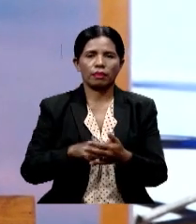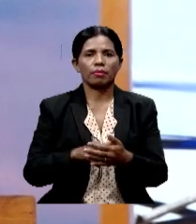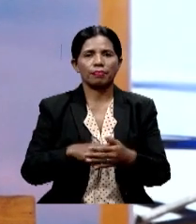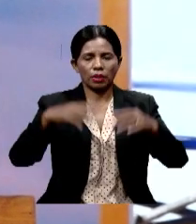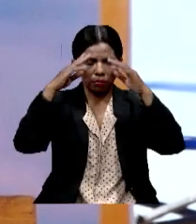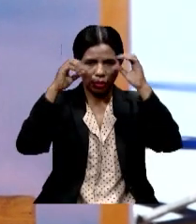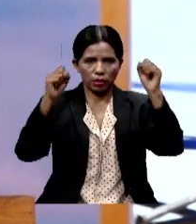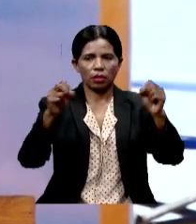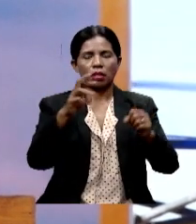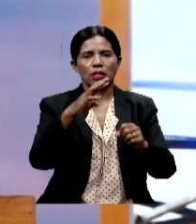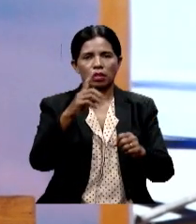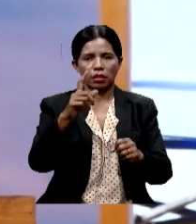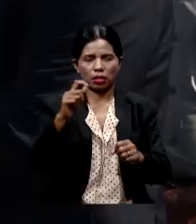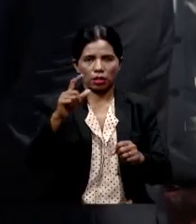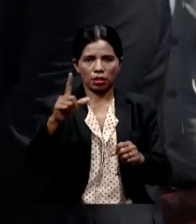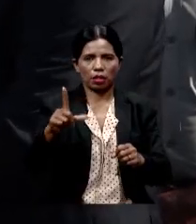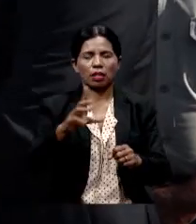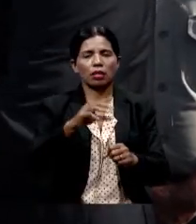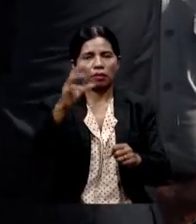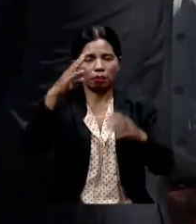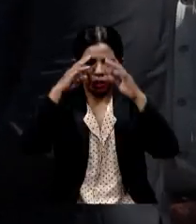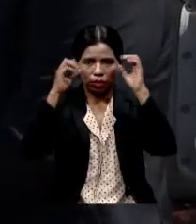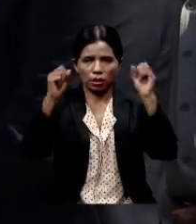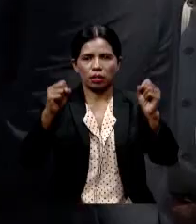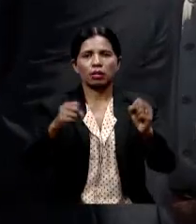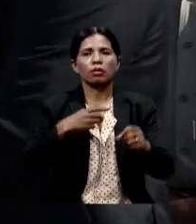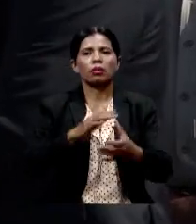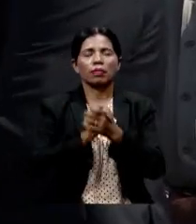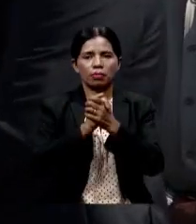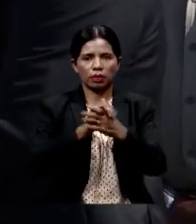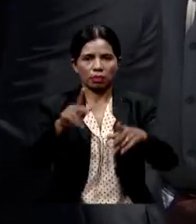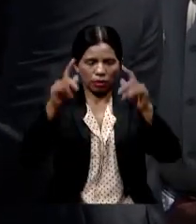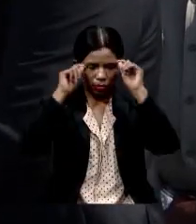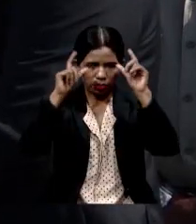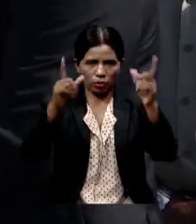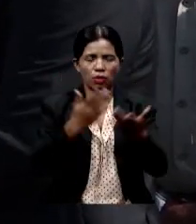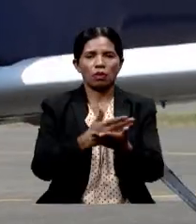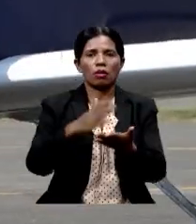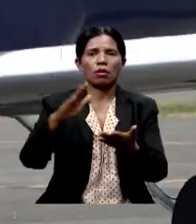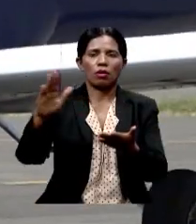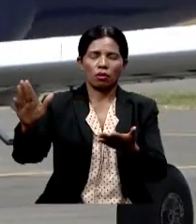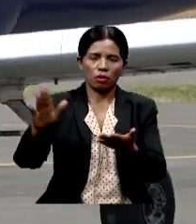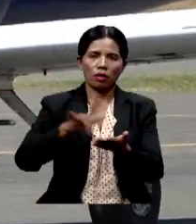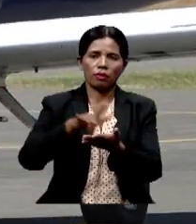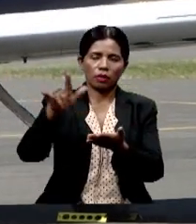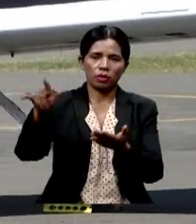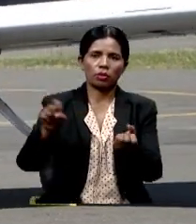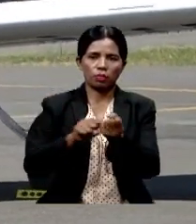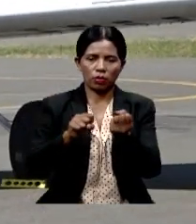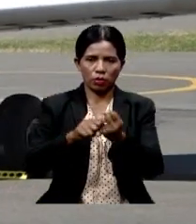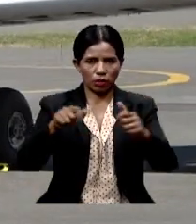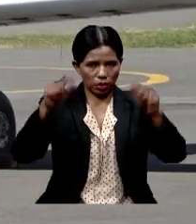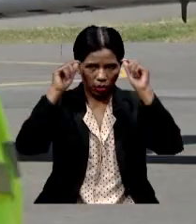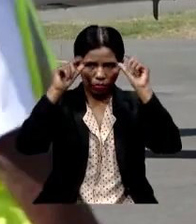da República Timor-Leste, congratula empresário Timor-Leste nebe hola avião hodi contribui ba setor aero e ha